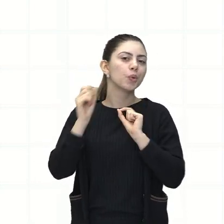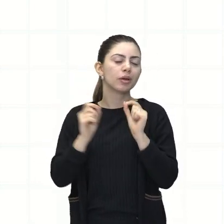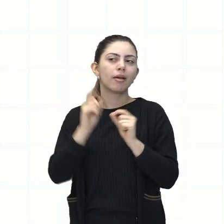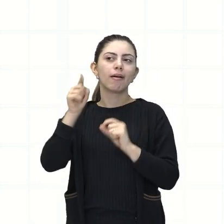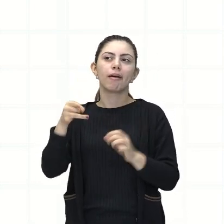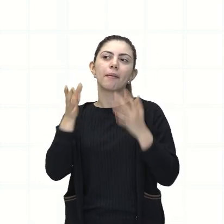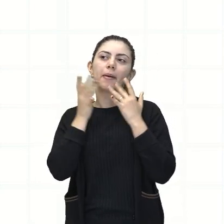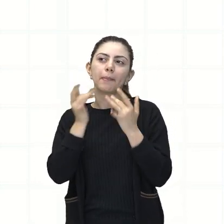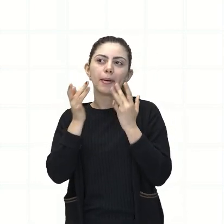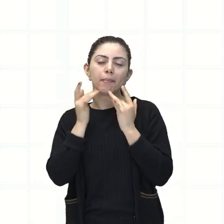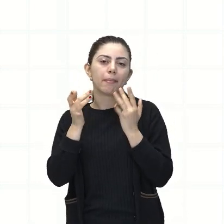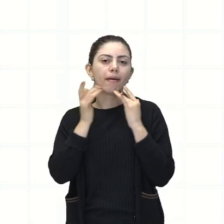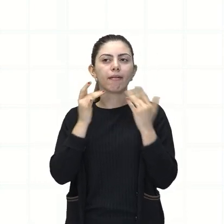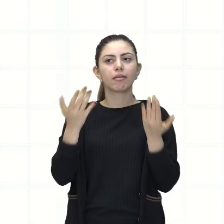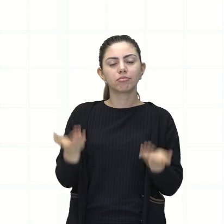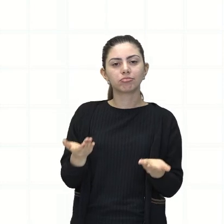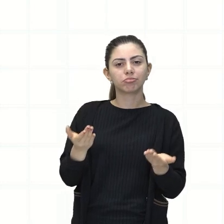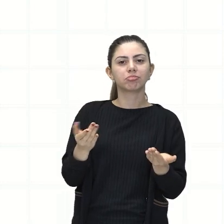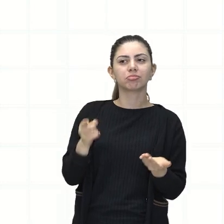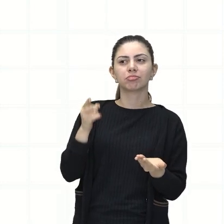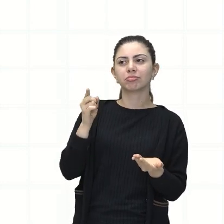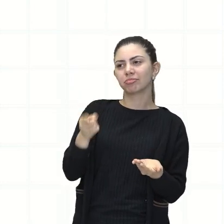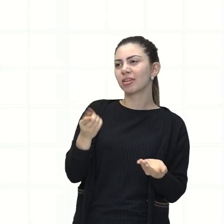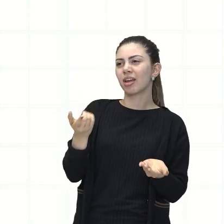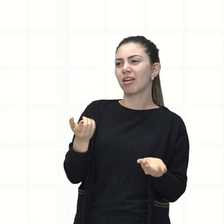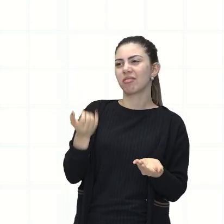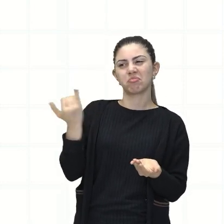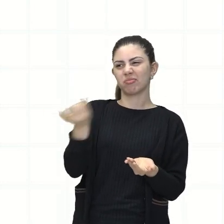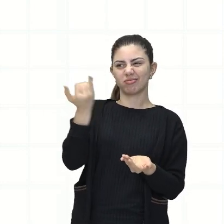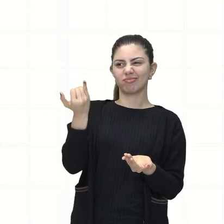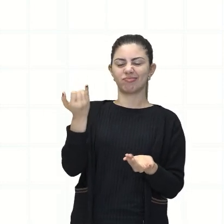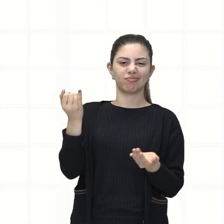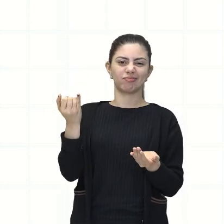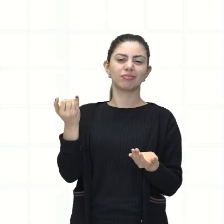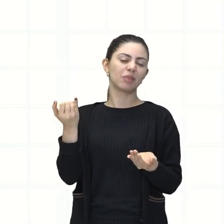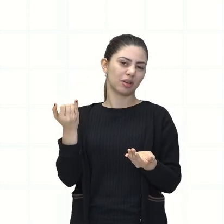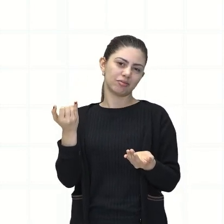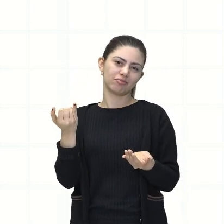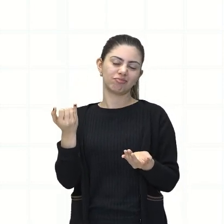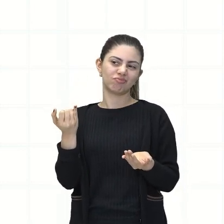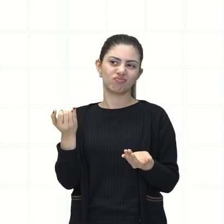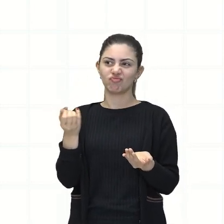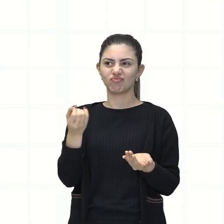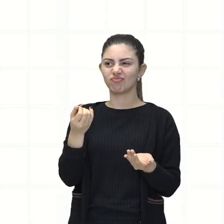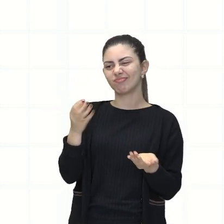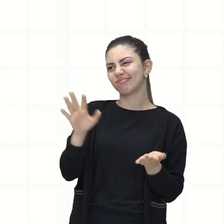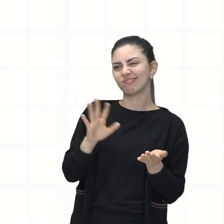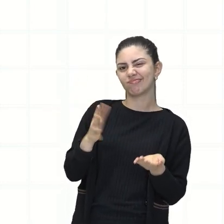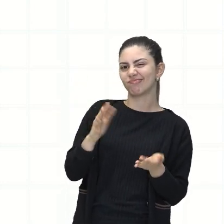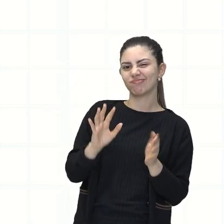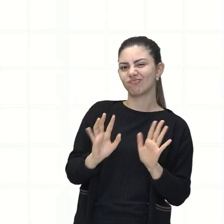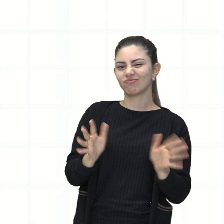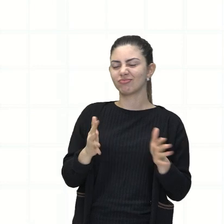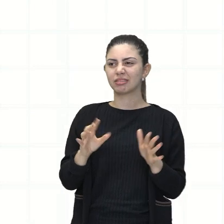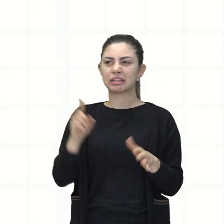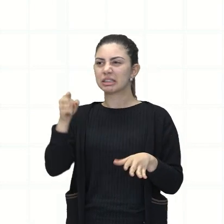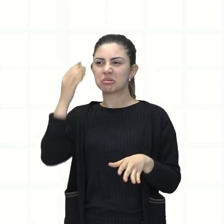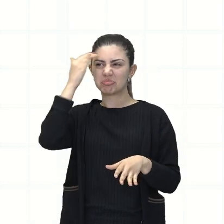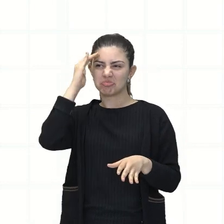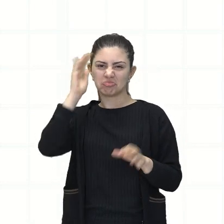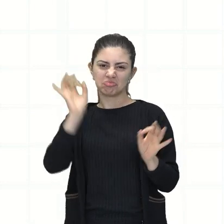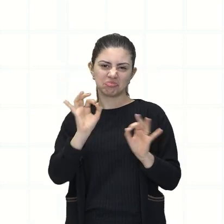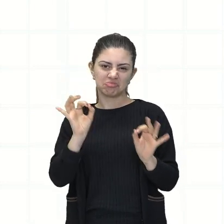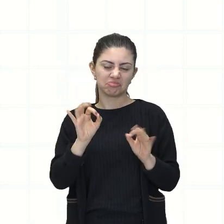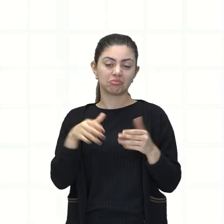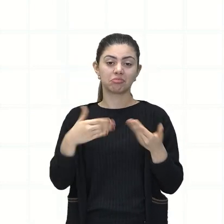peça teatral muito irrelevante, que não faz muito sentido para nós, né? Então, no